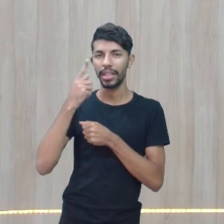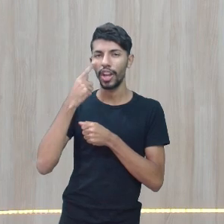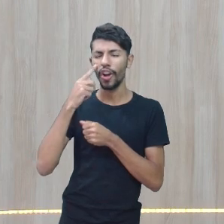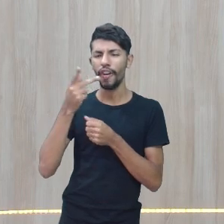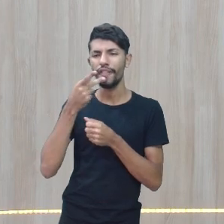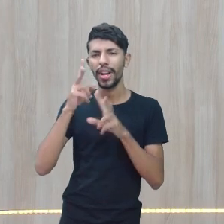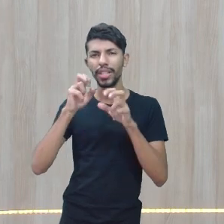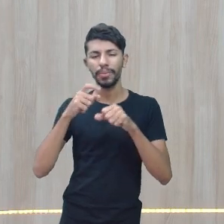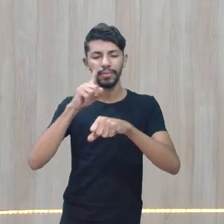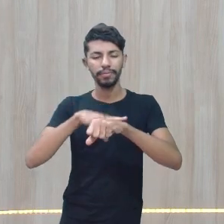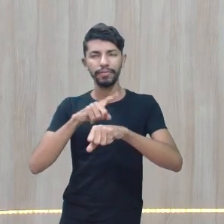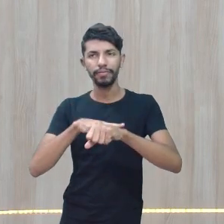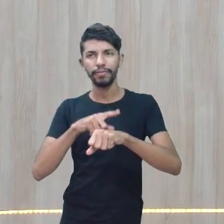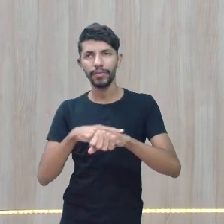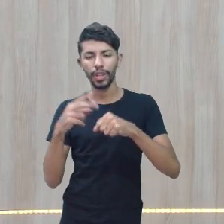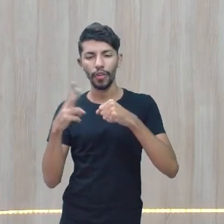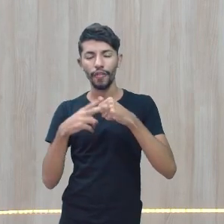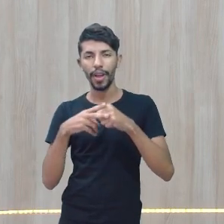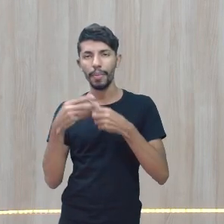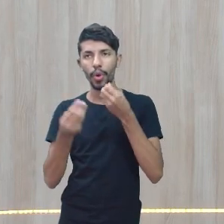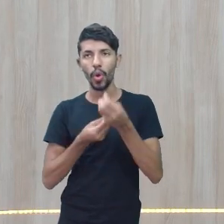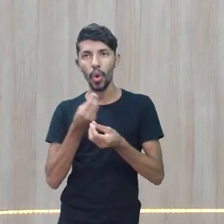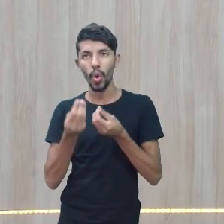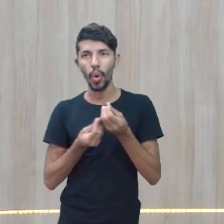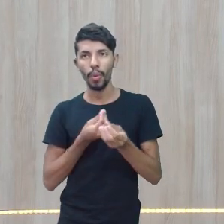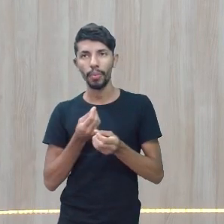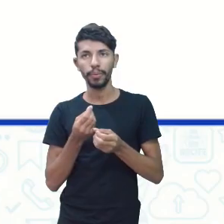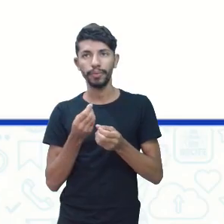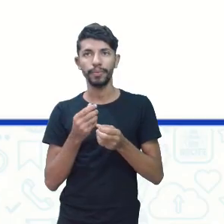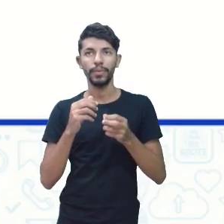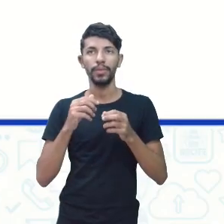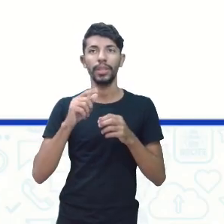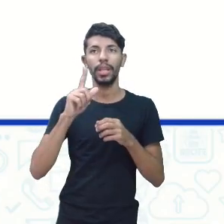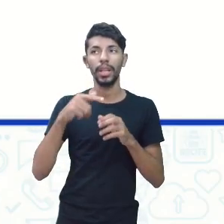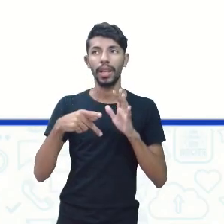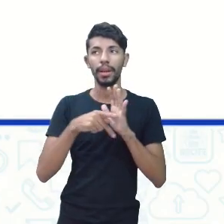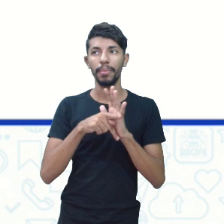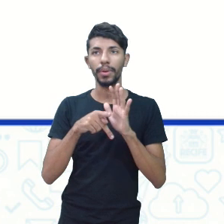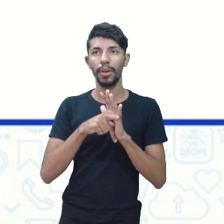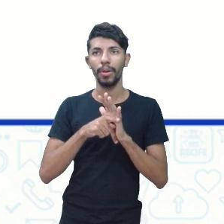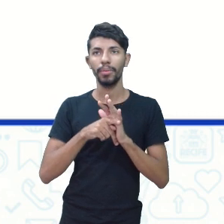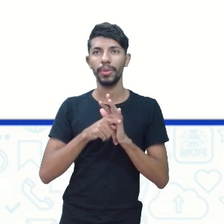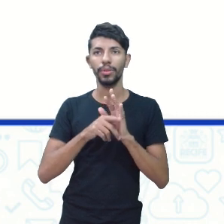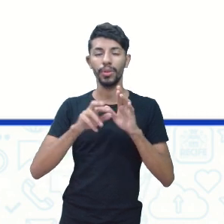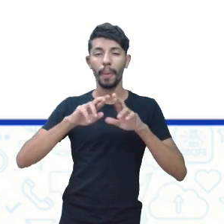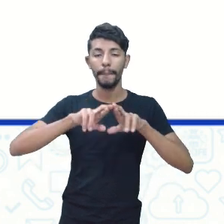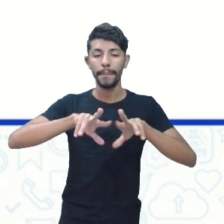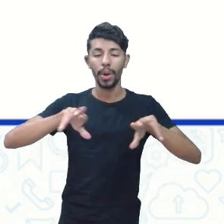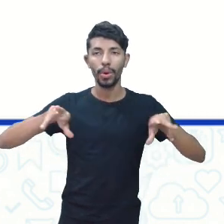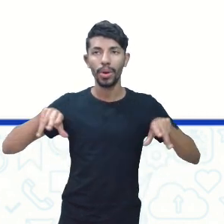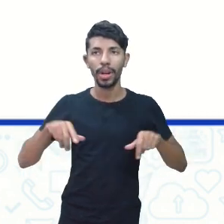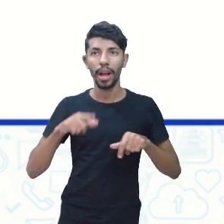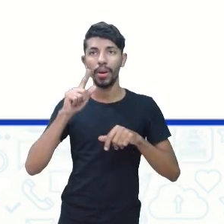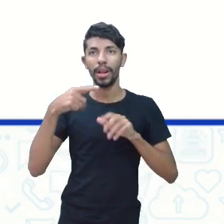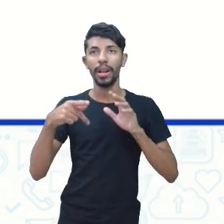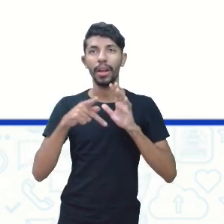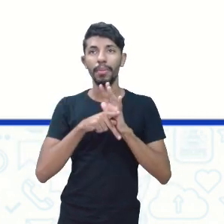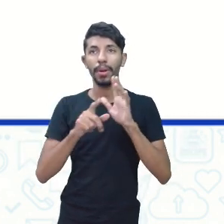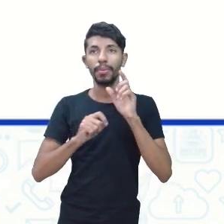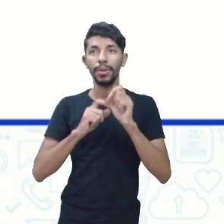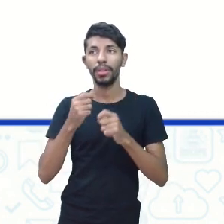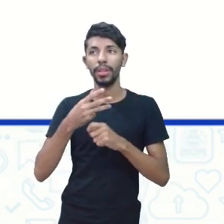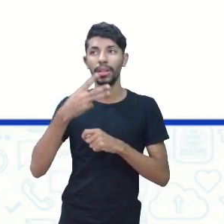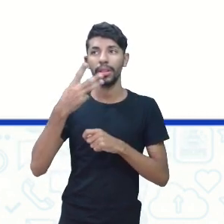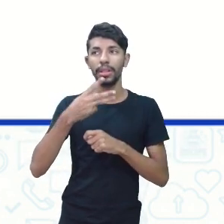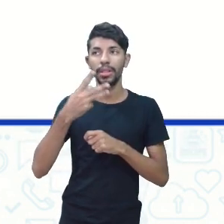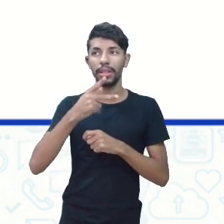Transcorrer, transcorrido. Então, ele fica no plural, não é? Então, ele está representado aí na terceira